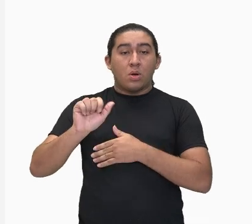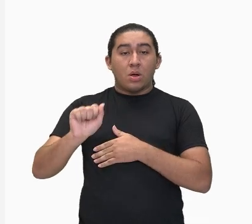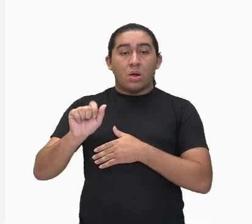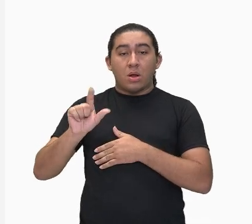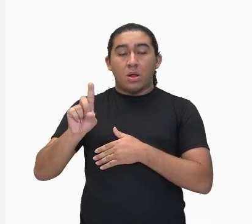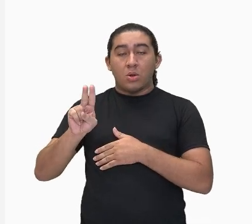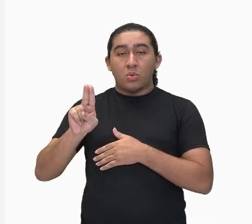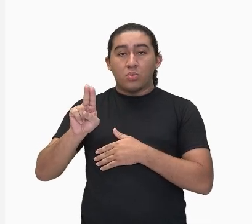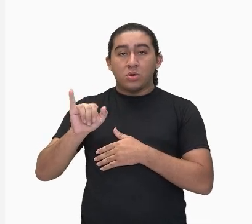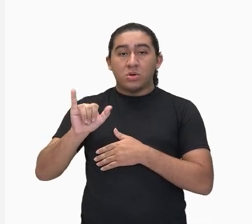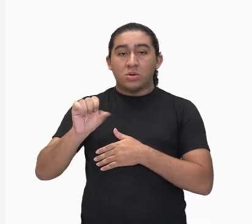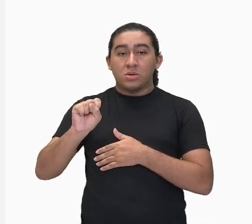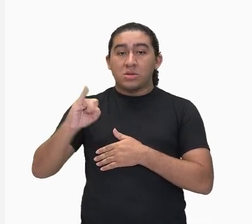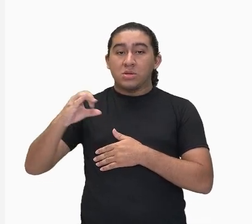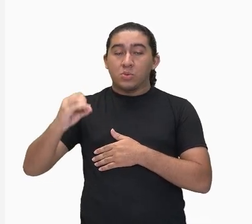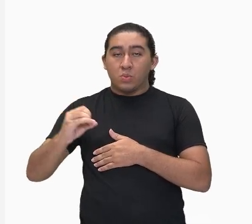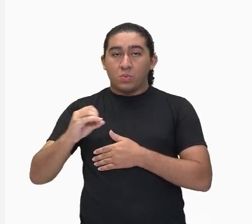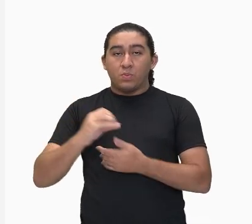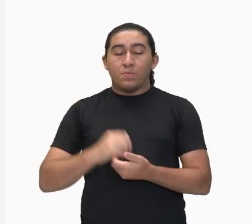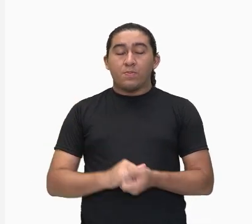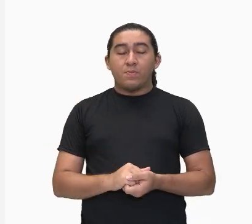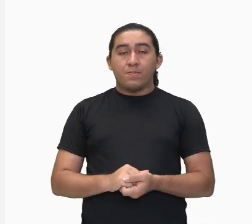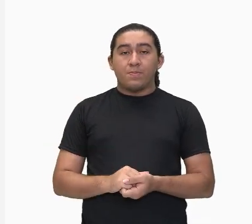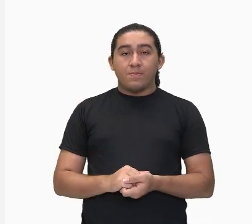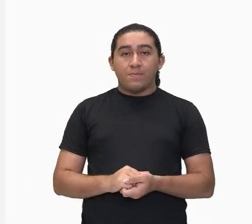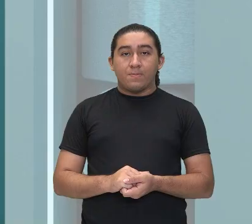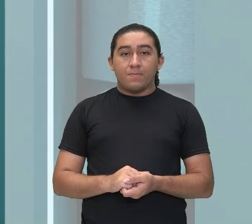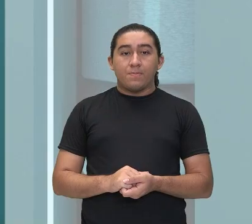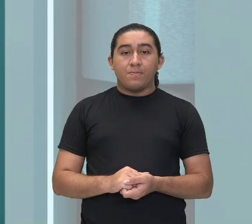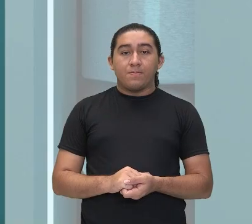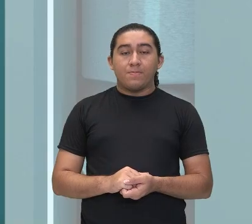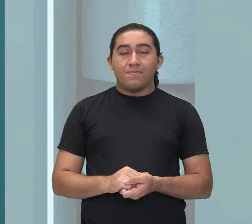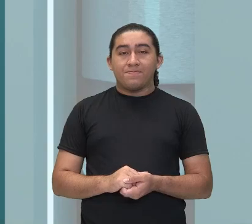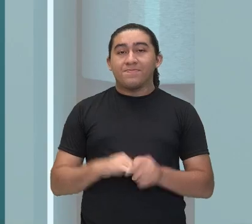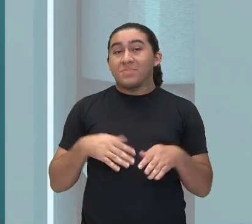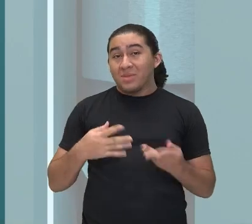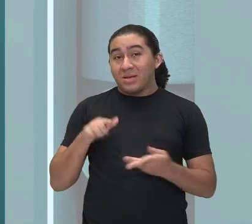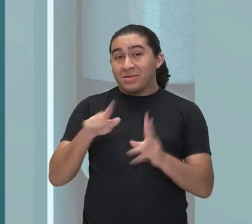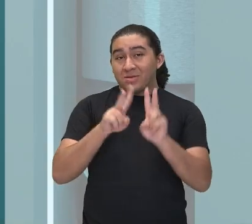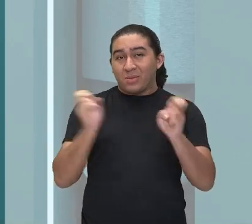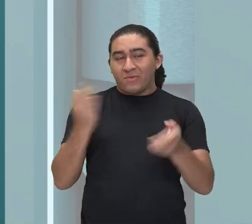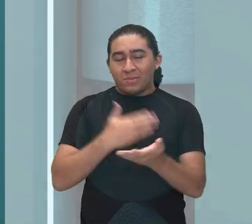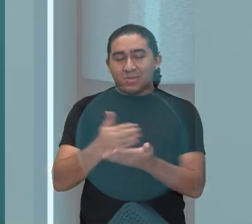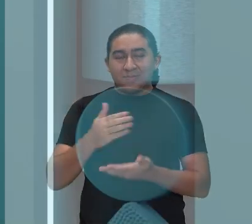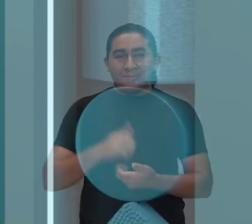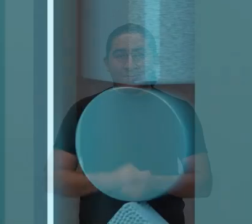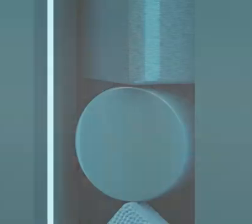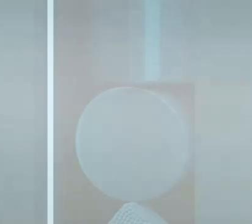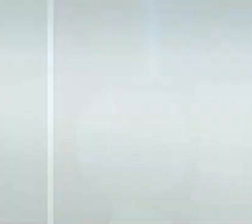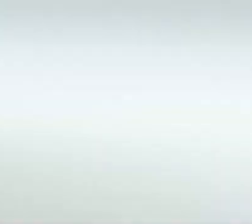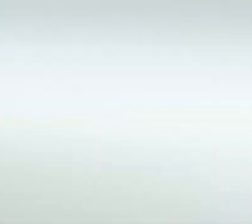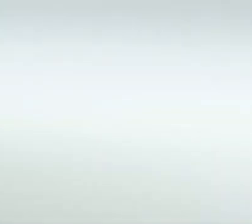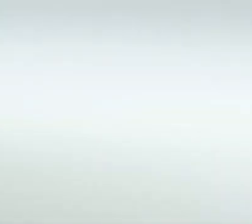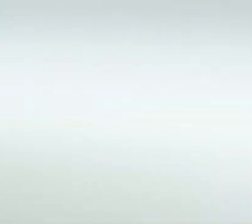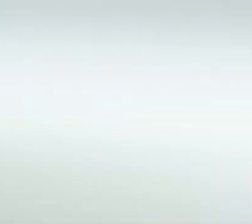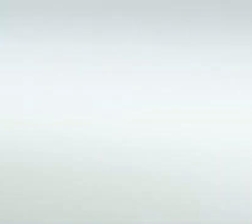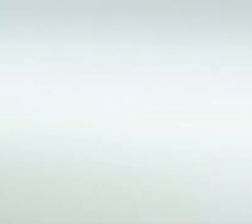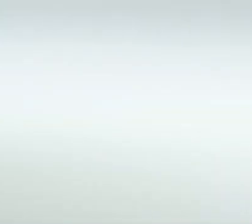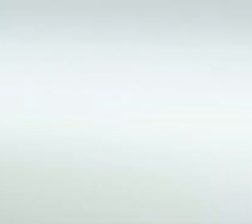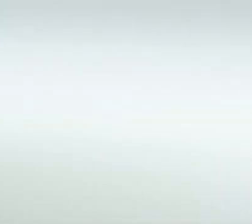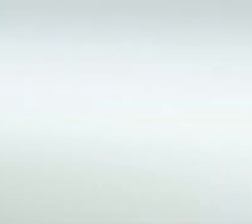escritor naturalista Aloysio de Azevedo. É isso aí, vamos à nossa aula.